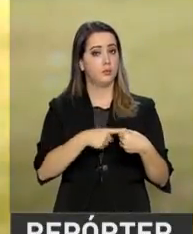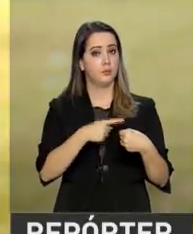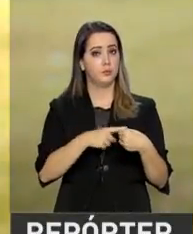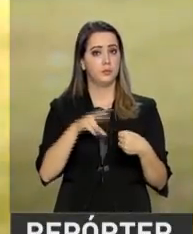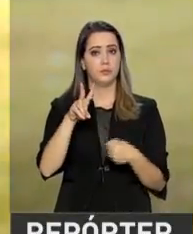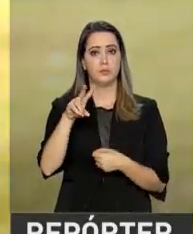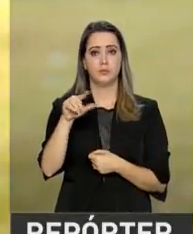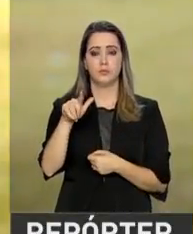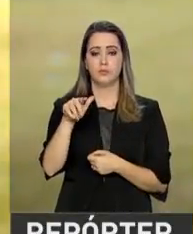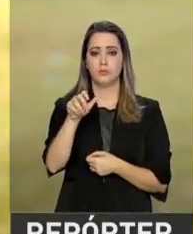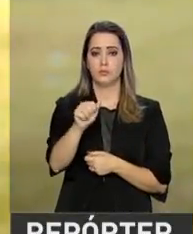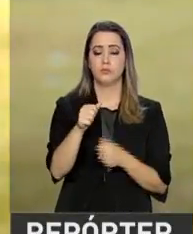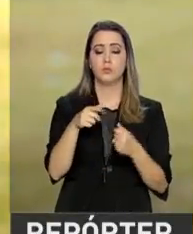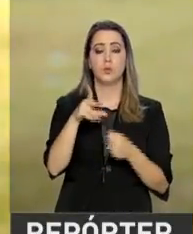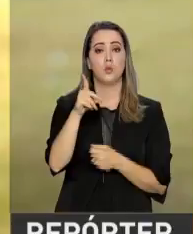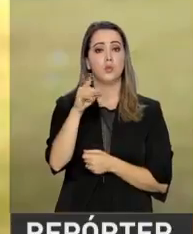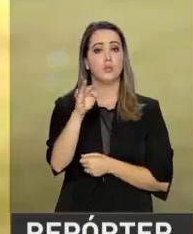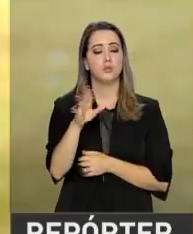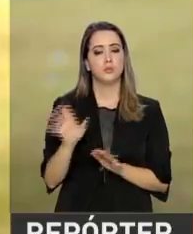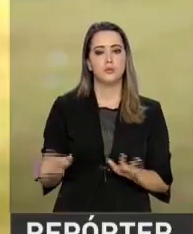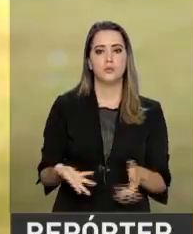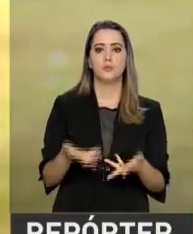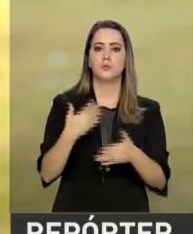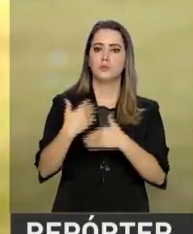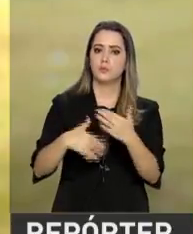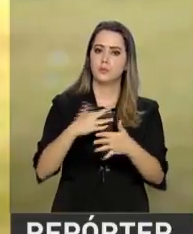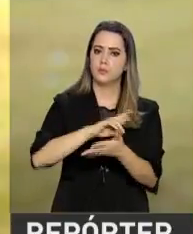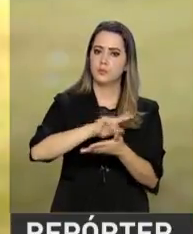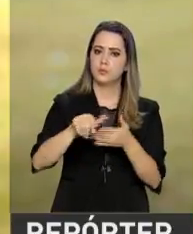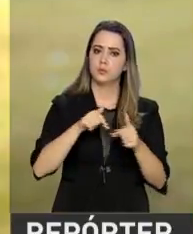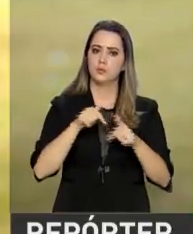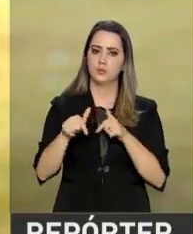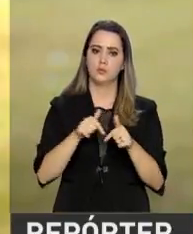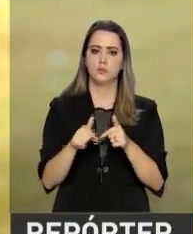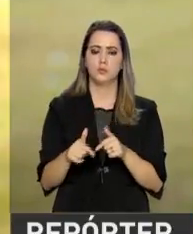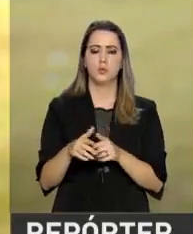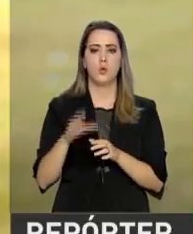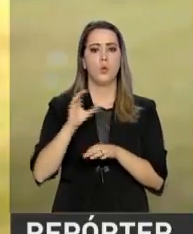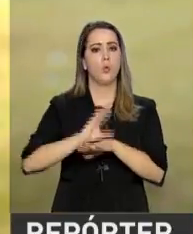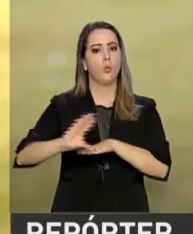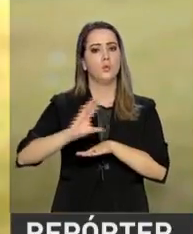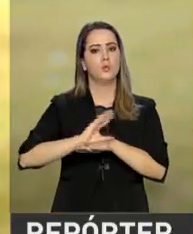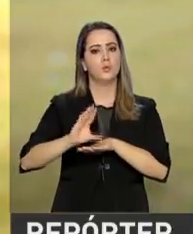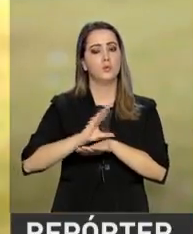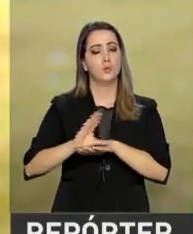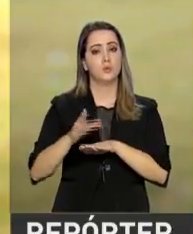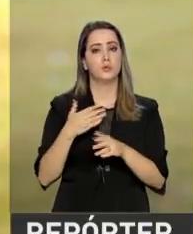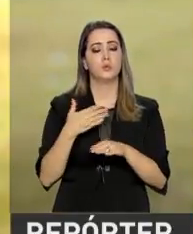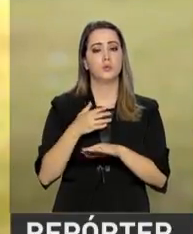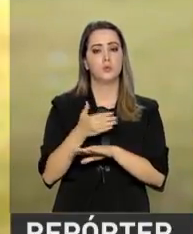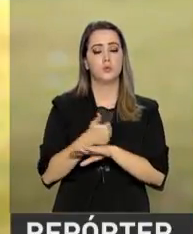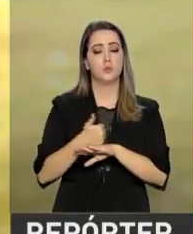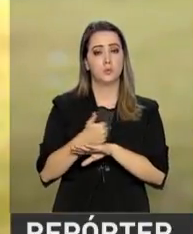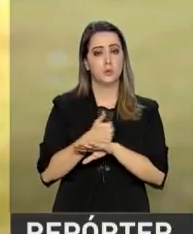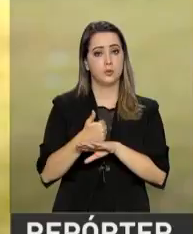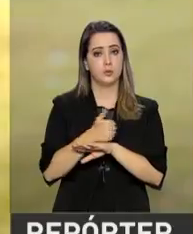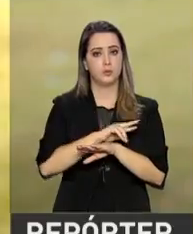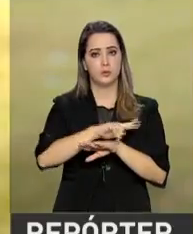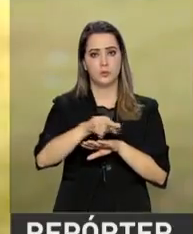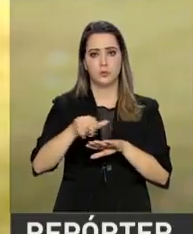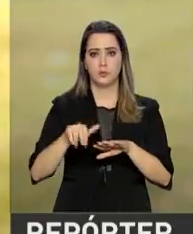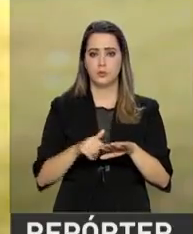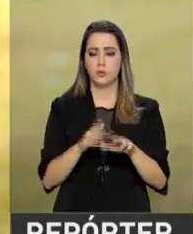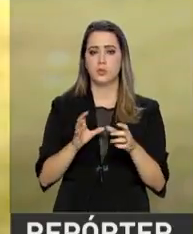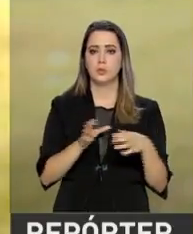de Inhaúma, no Distrito Federal, vão ser desenvolvidas várias atividades, como cursos de qualificação profissional em diversas áreas